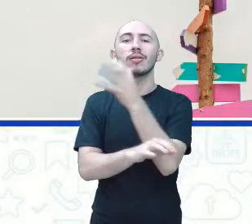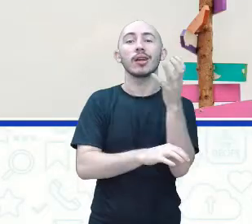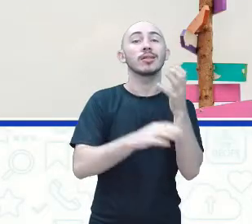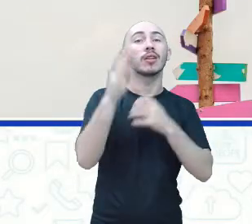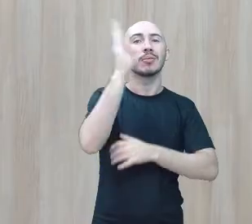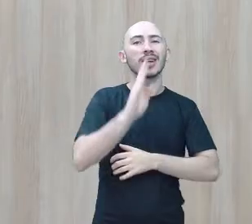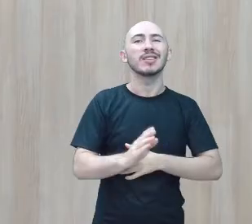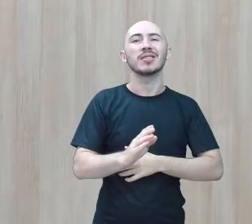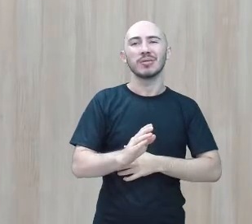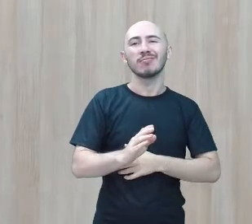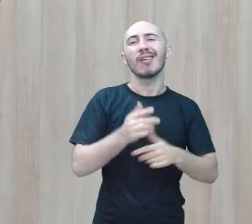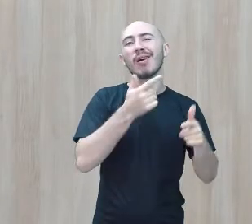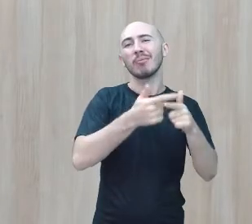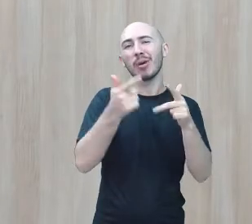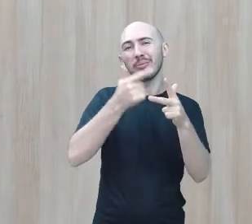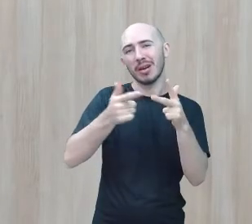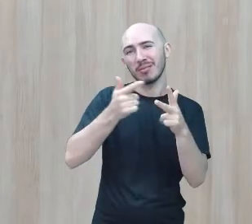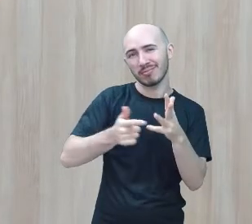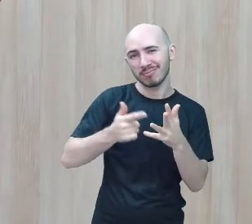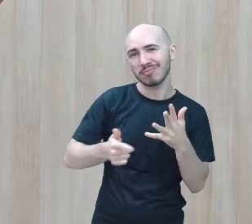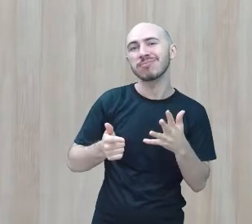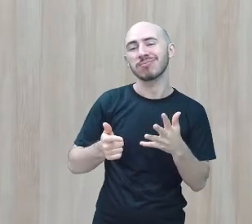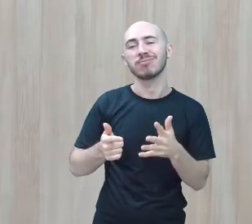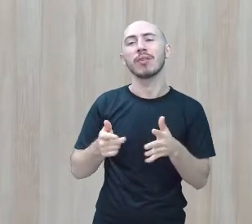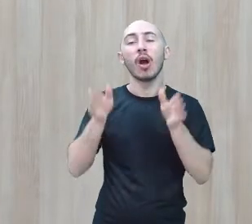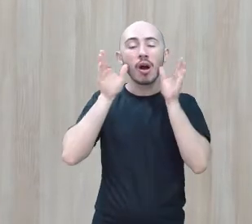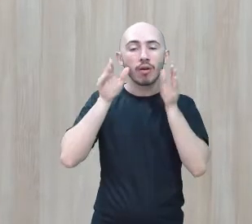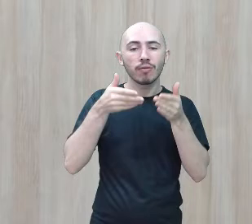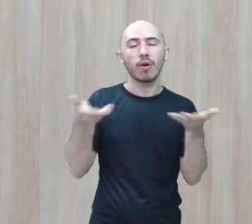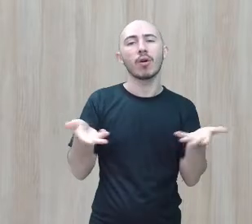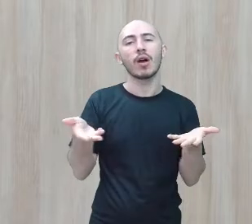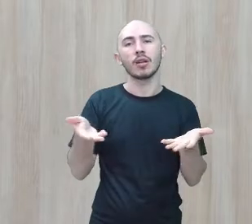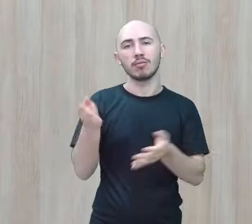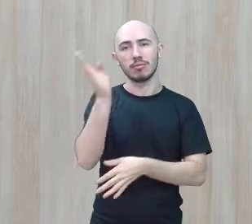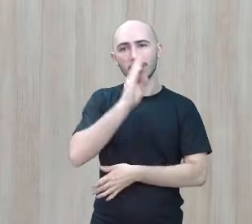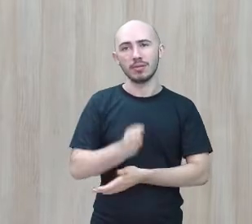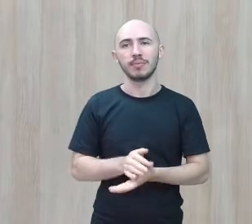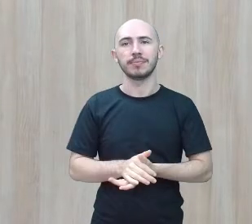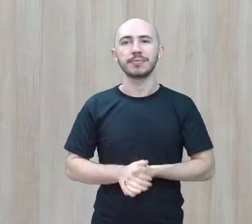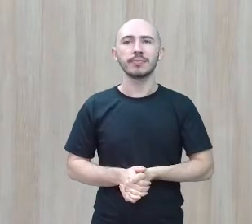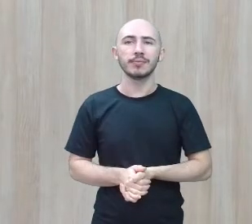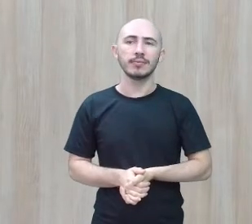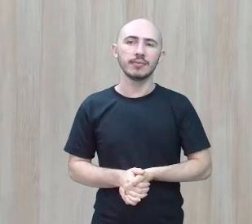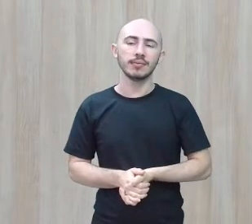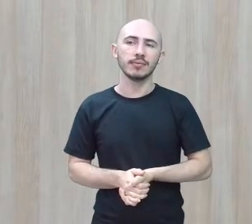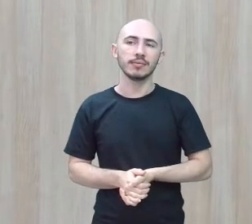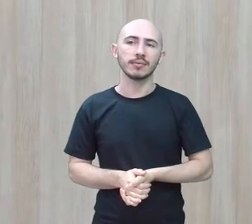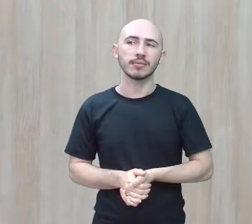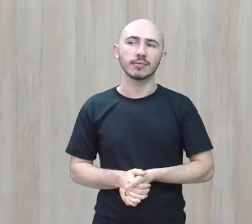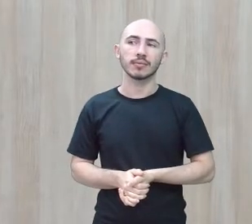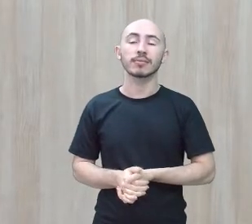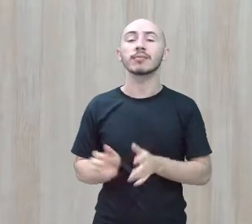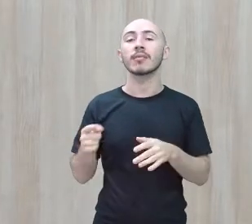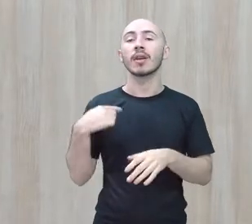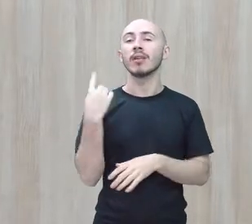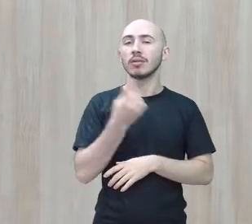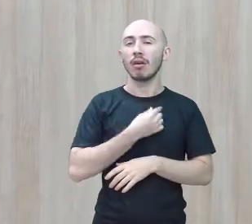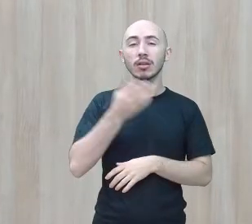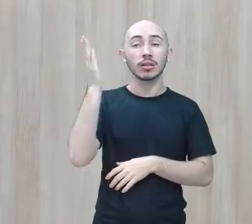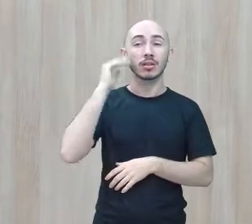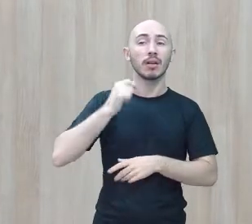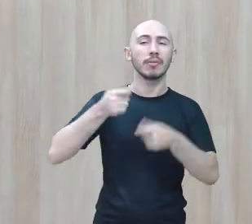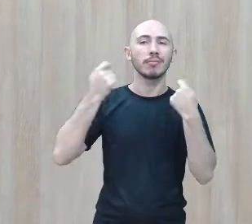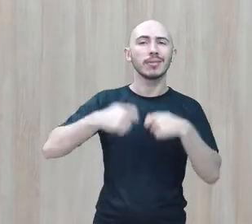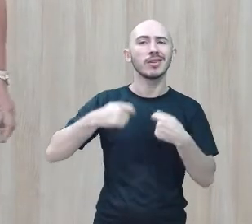brasileiros. Então, a gente vai se deter em relação aqui ao nosso país. Vamos lá. Primeira coisa, a gente tem que saber o que são